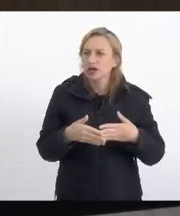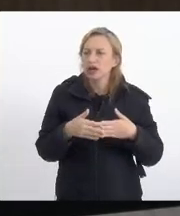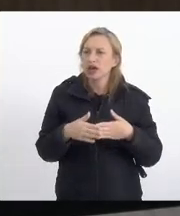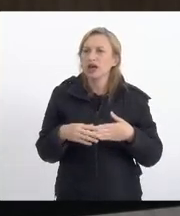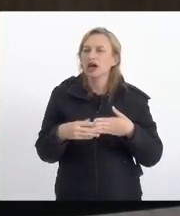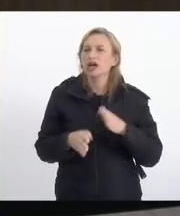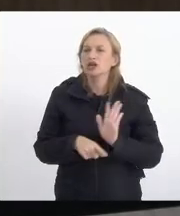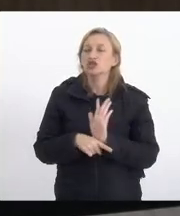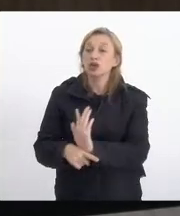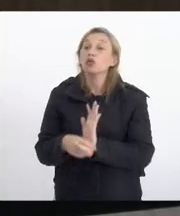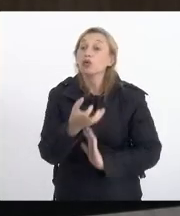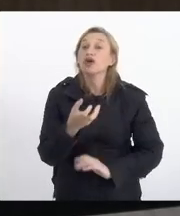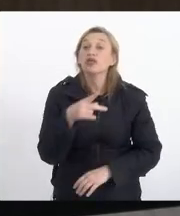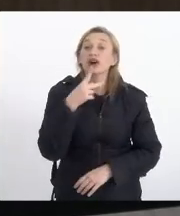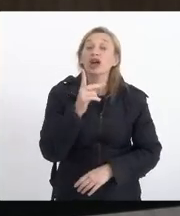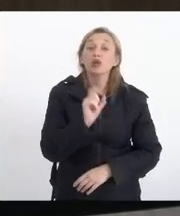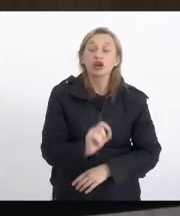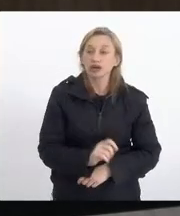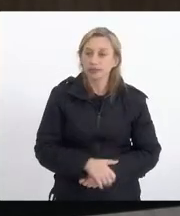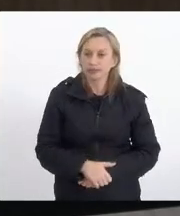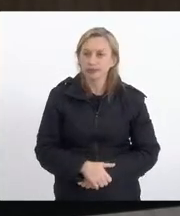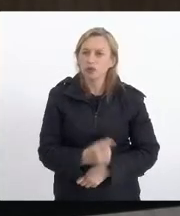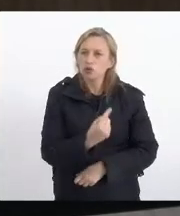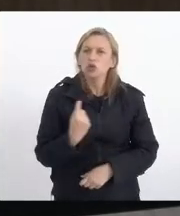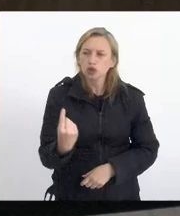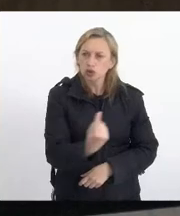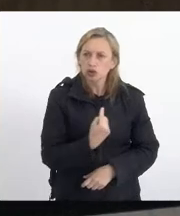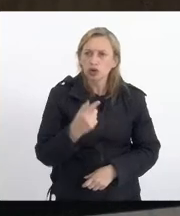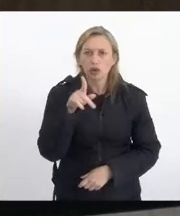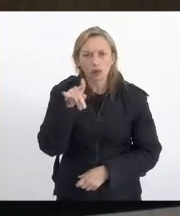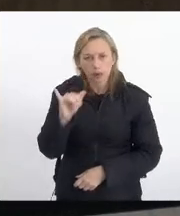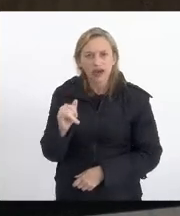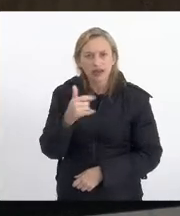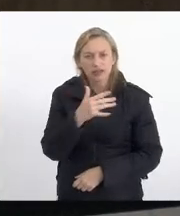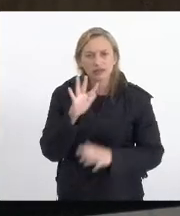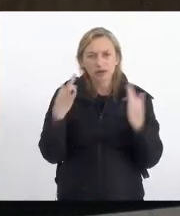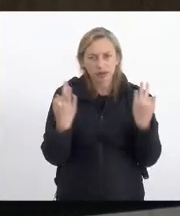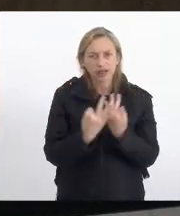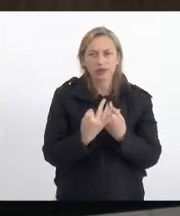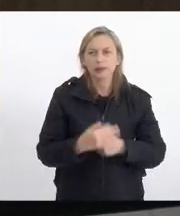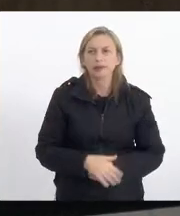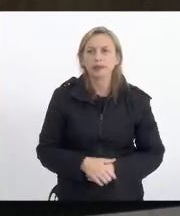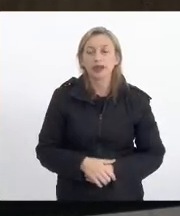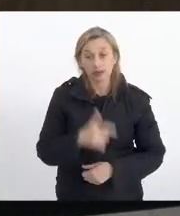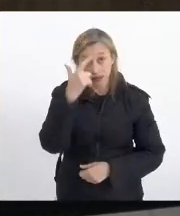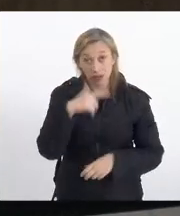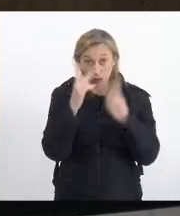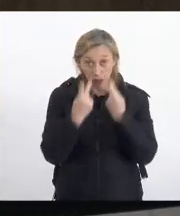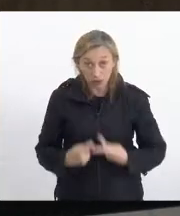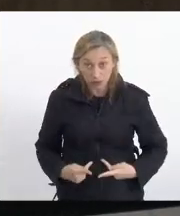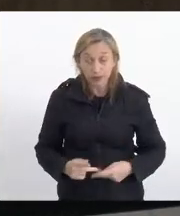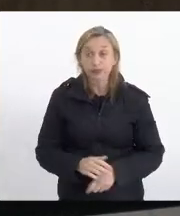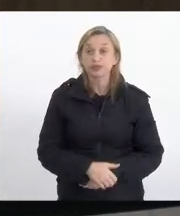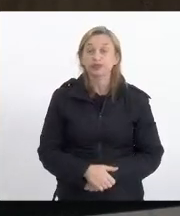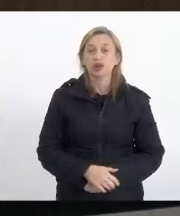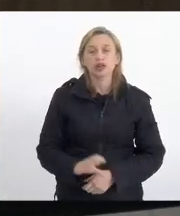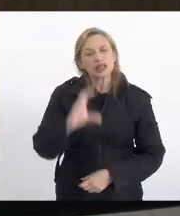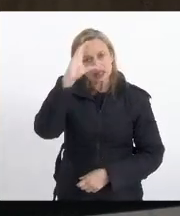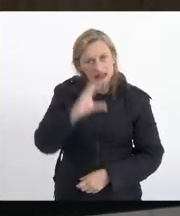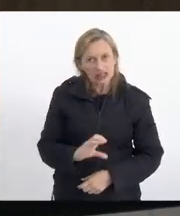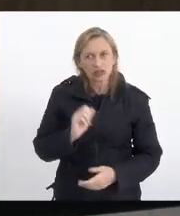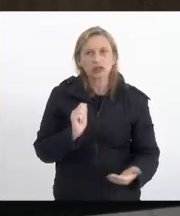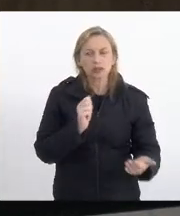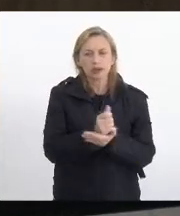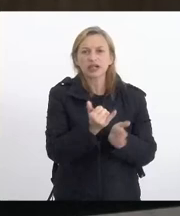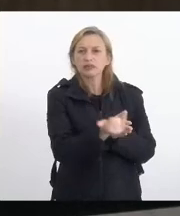O que eu quero dizer é o seguinte: quando nós, como pais de famílias, como seres humanos, como cidadãos que